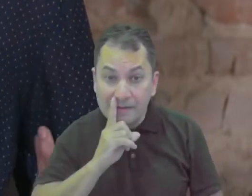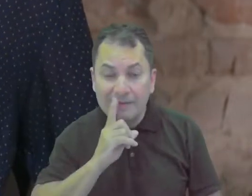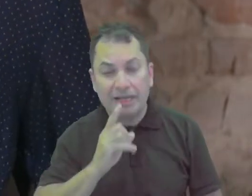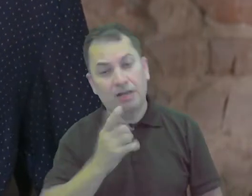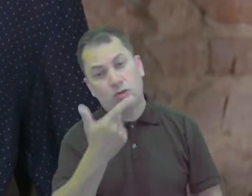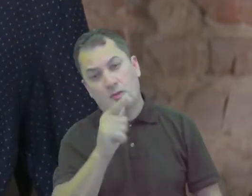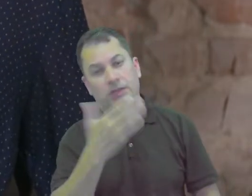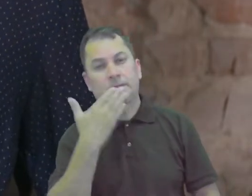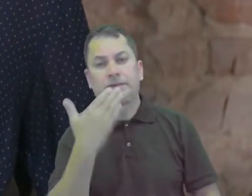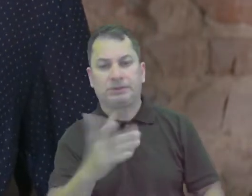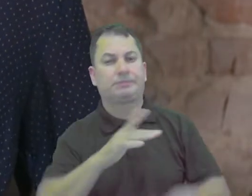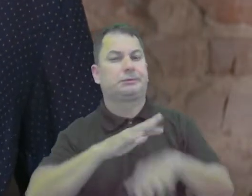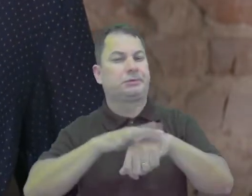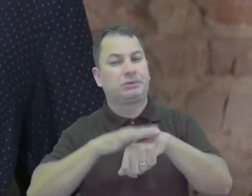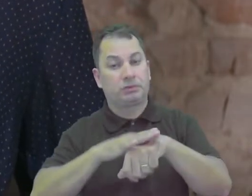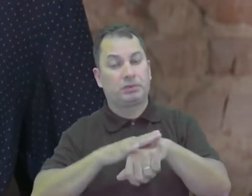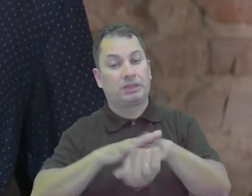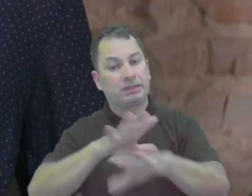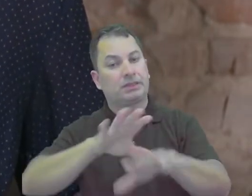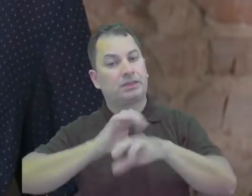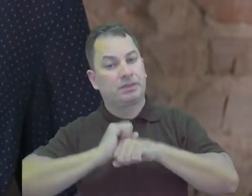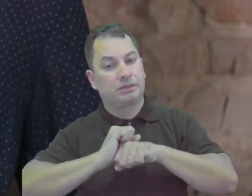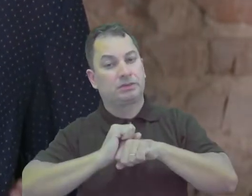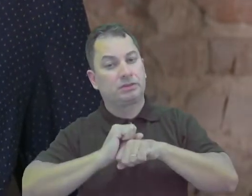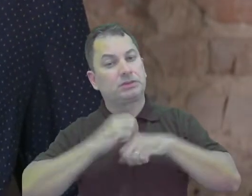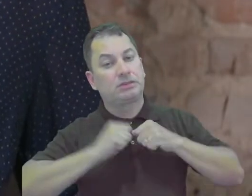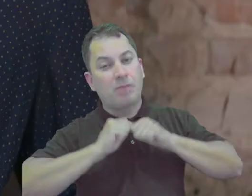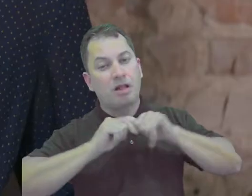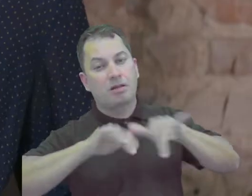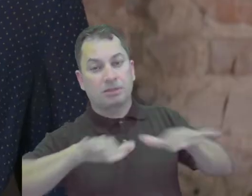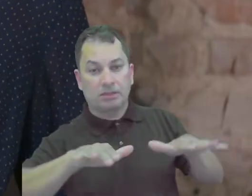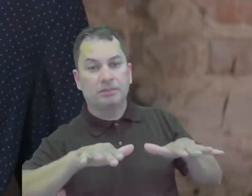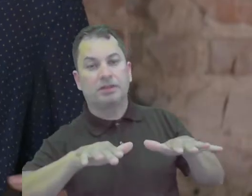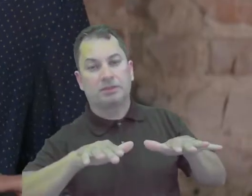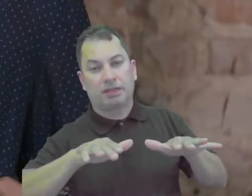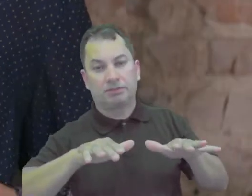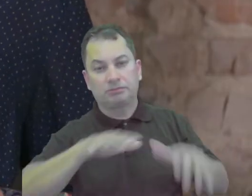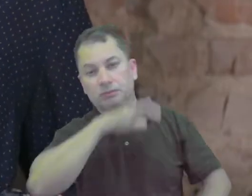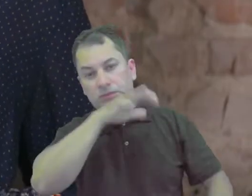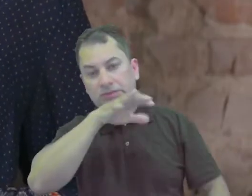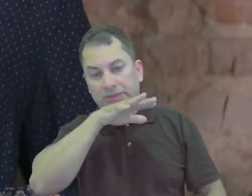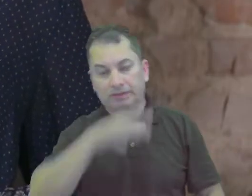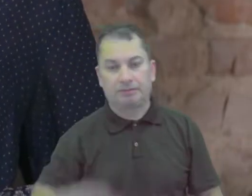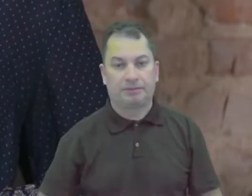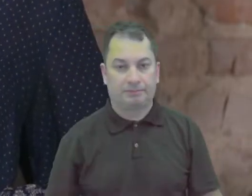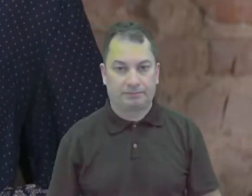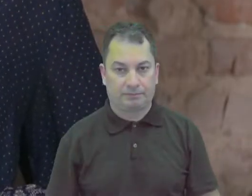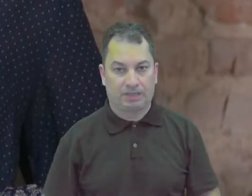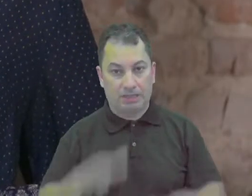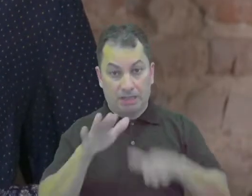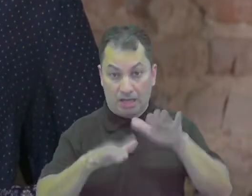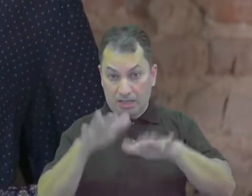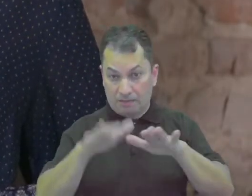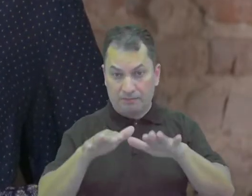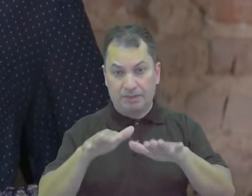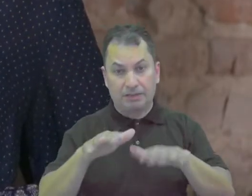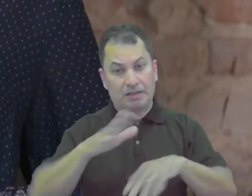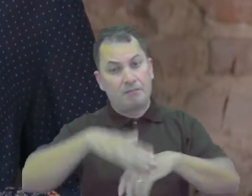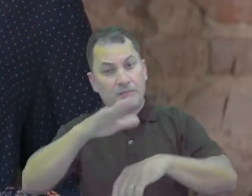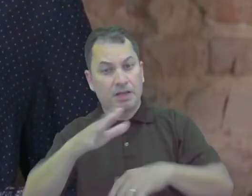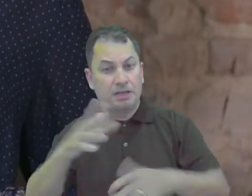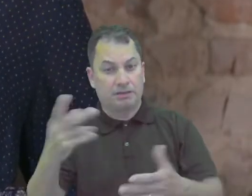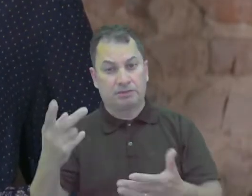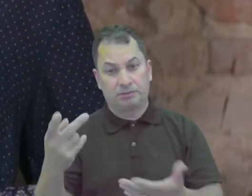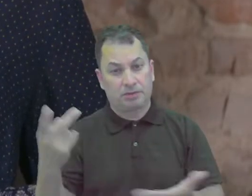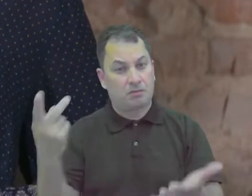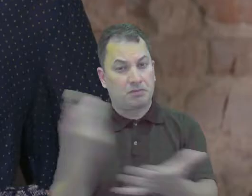visceral. As populações mais expostas são os homens adultos, né? E com relação